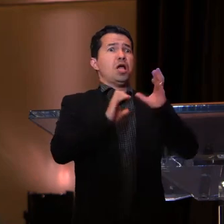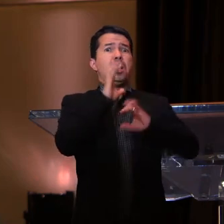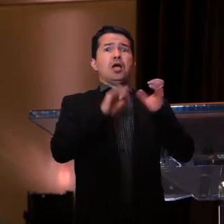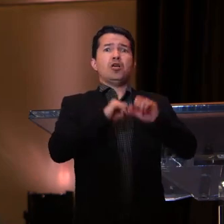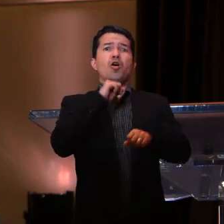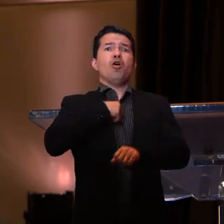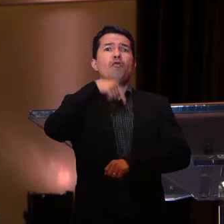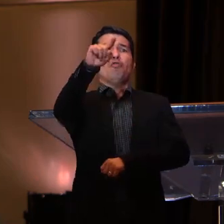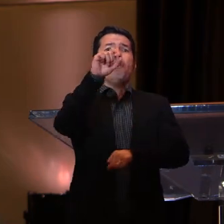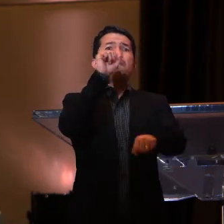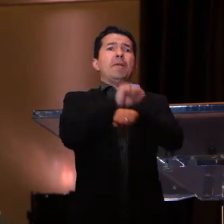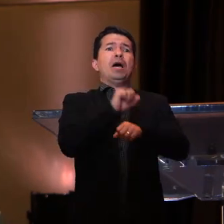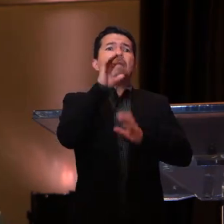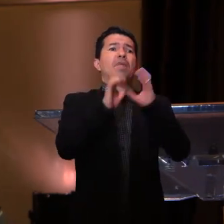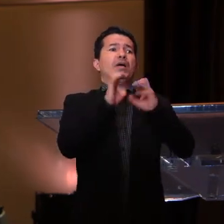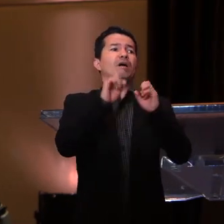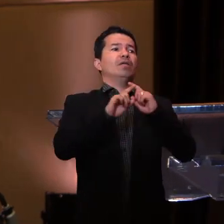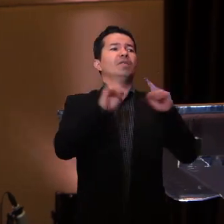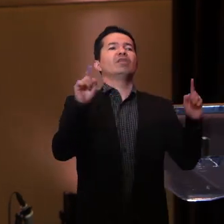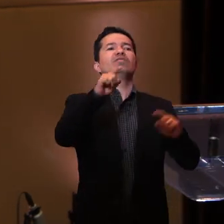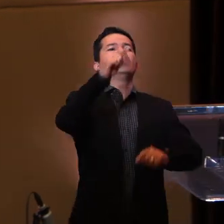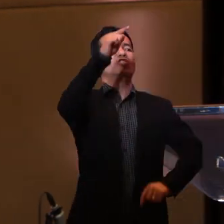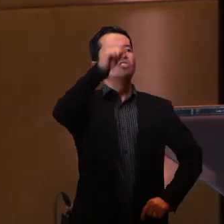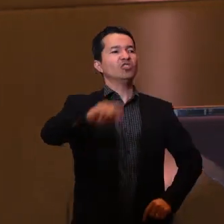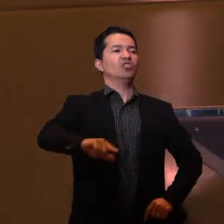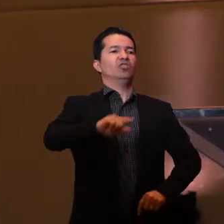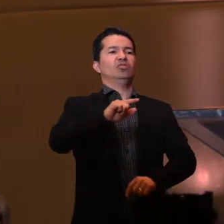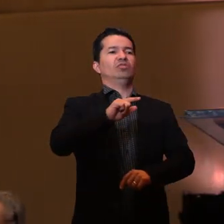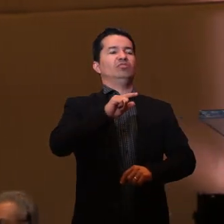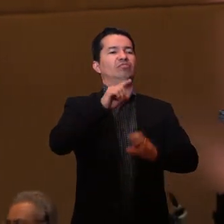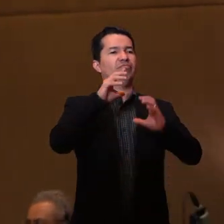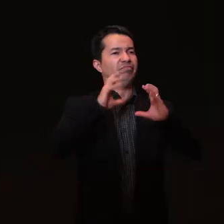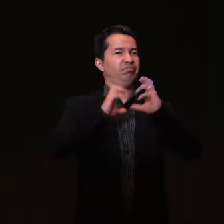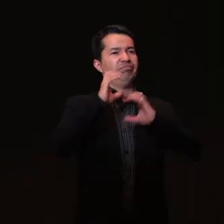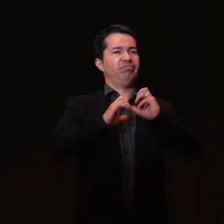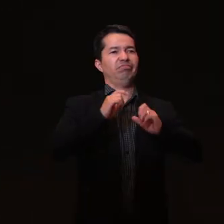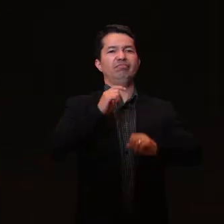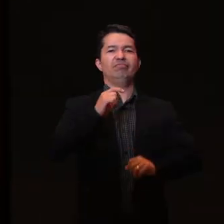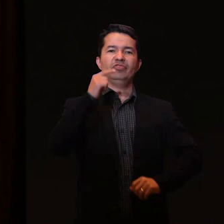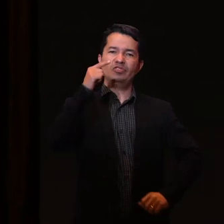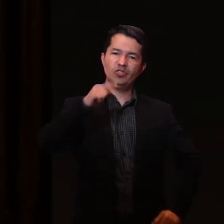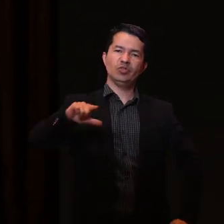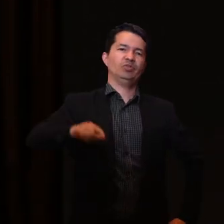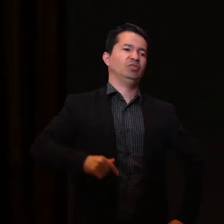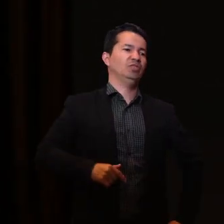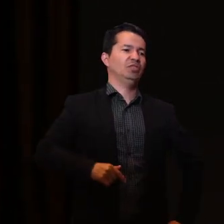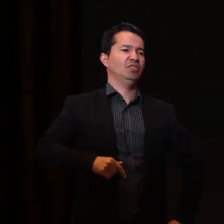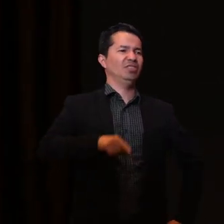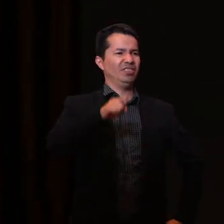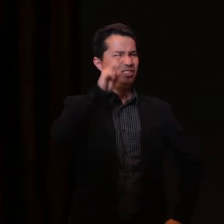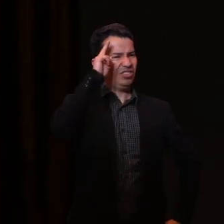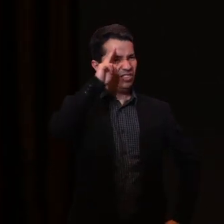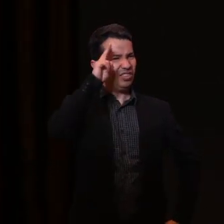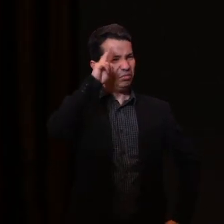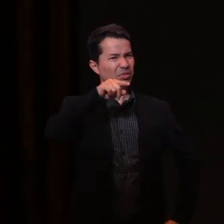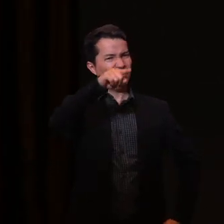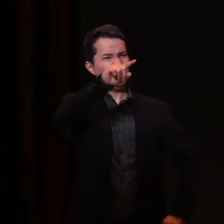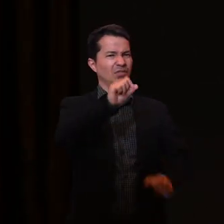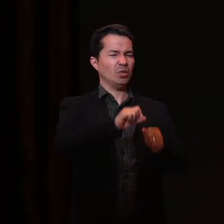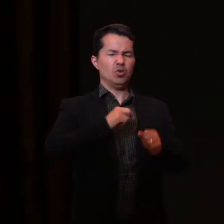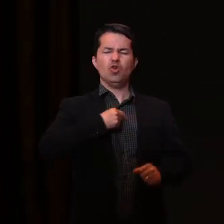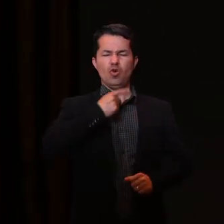vezes você prometeu para você mesmo que não ia ter determinado comportamento, mas fez de novo? Essa é a